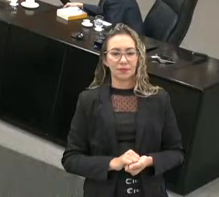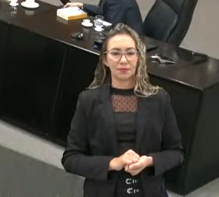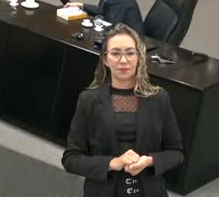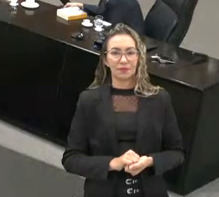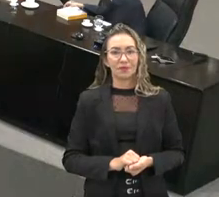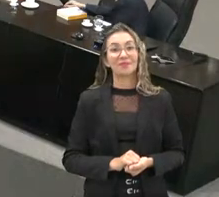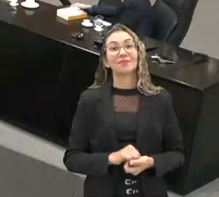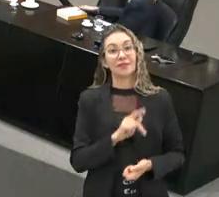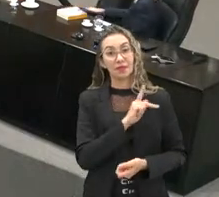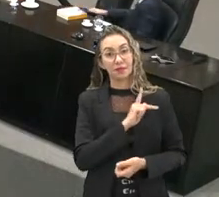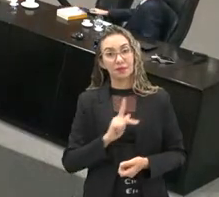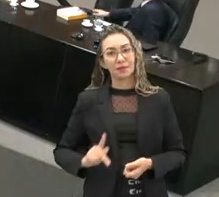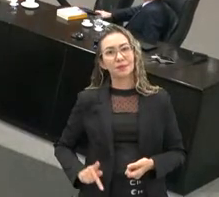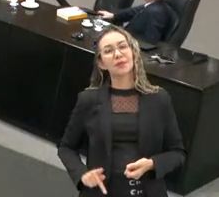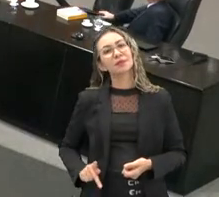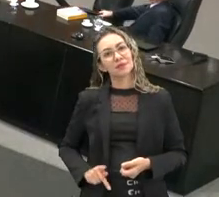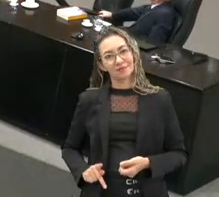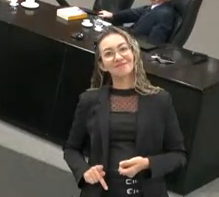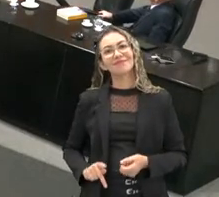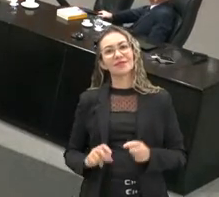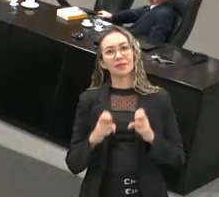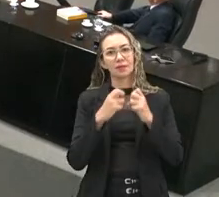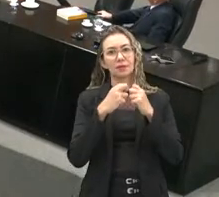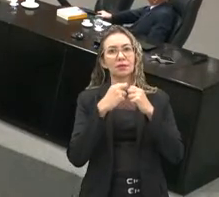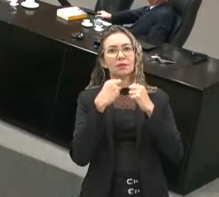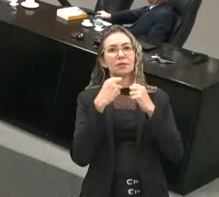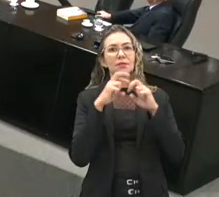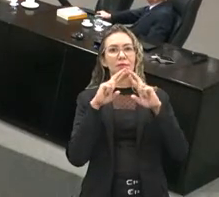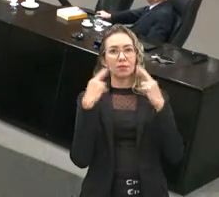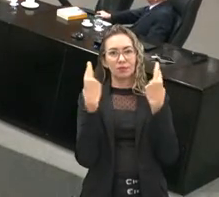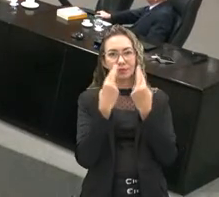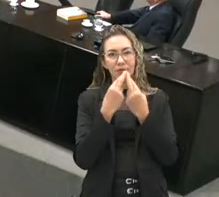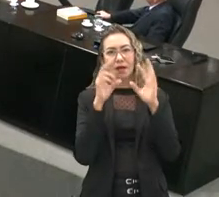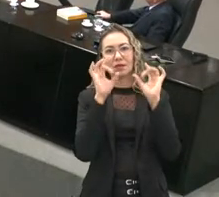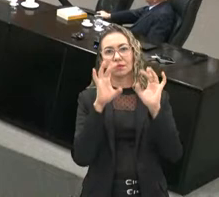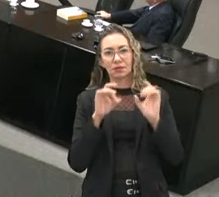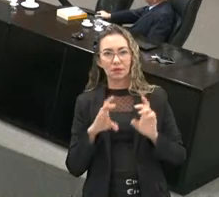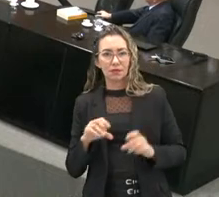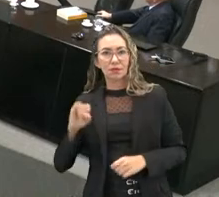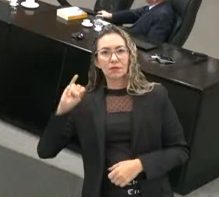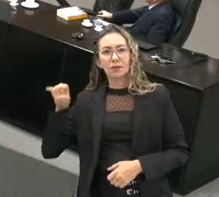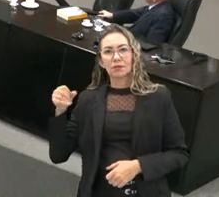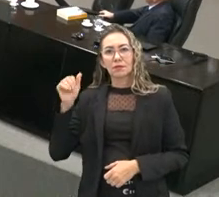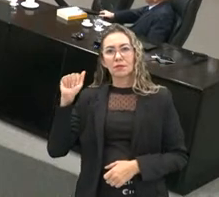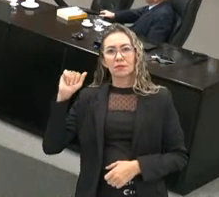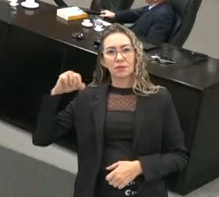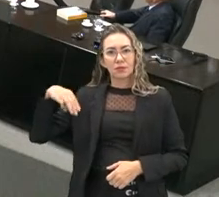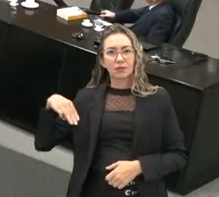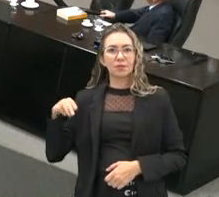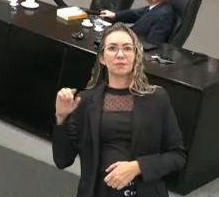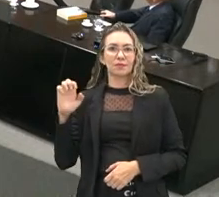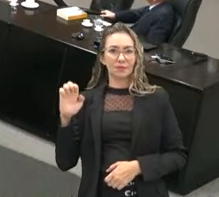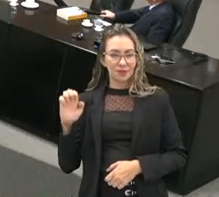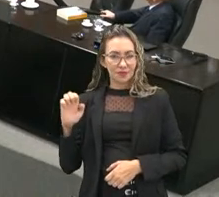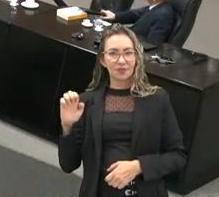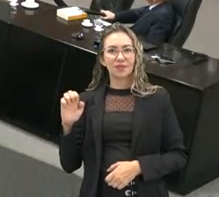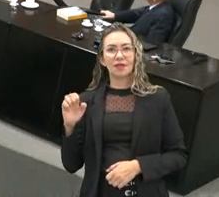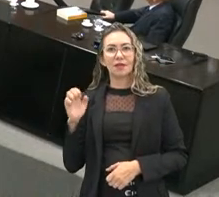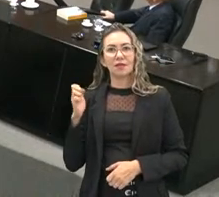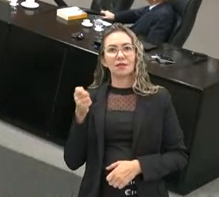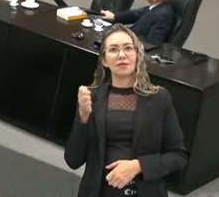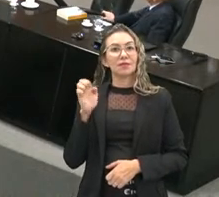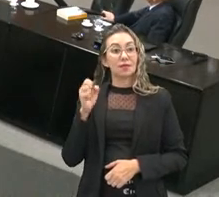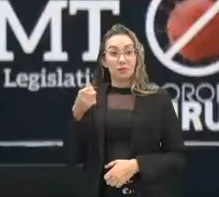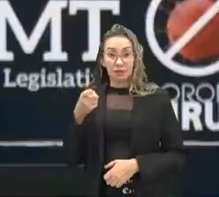Presidente da sessão, governador e deputado estadual Júlio Campos, senador Jaime Campos, ex-governador Oswaldo